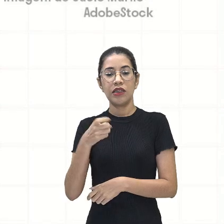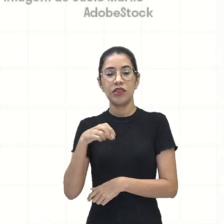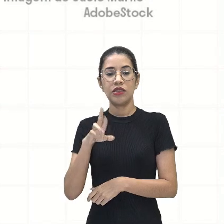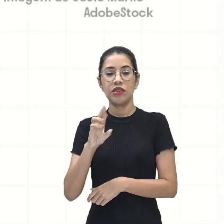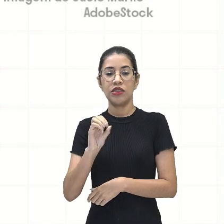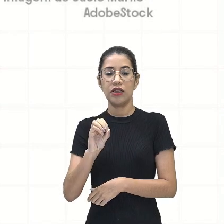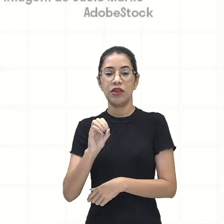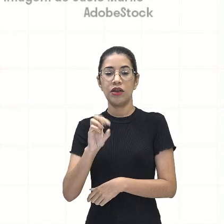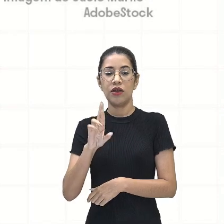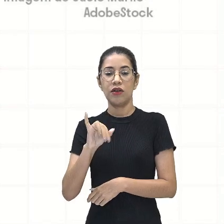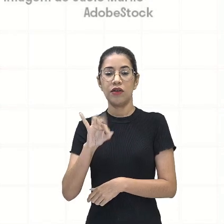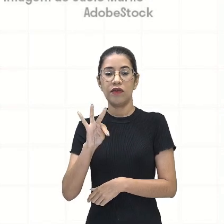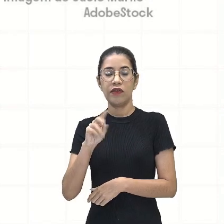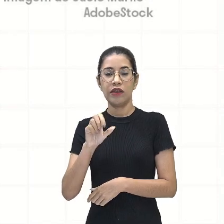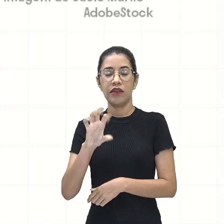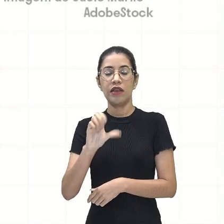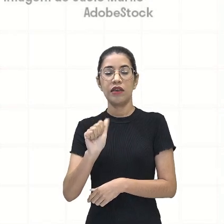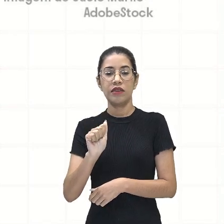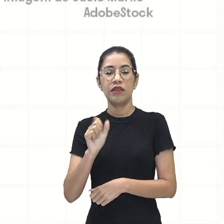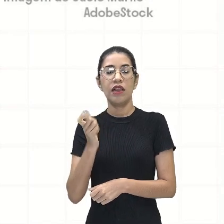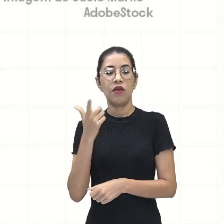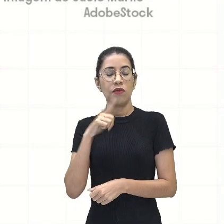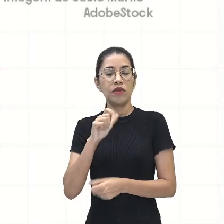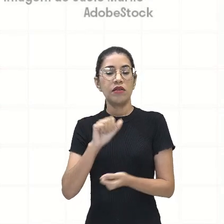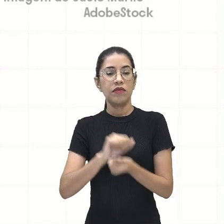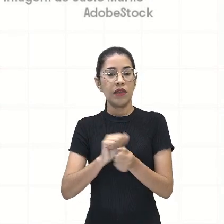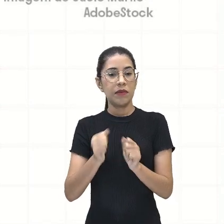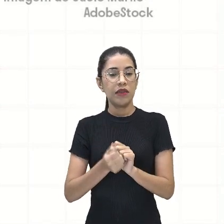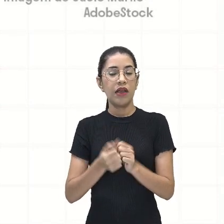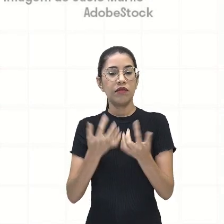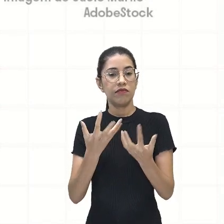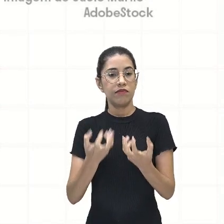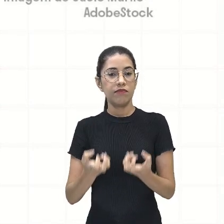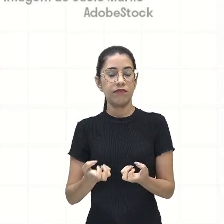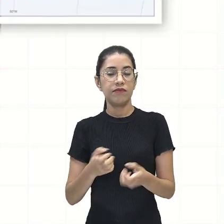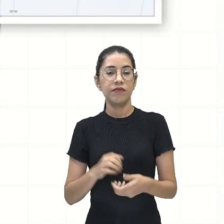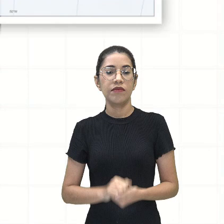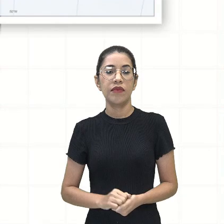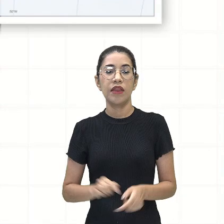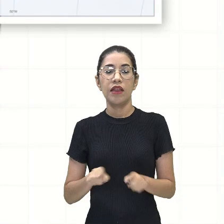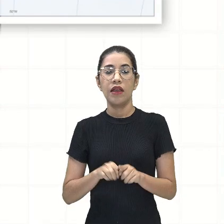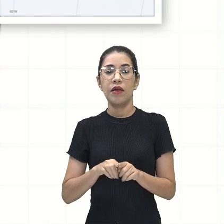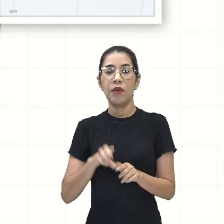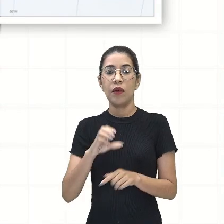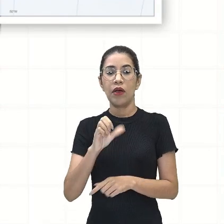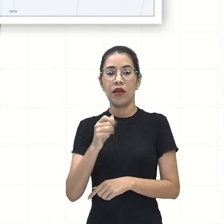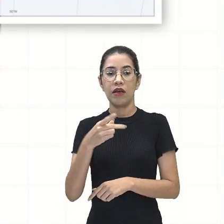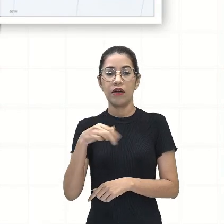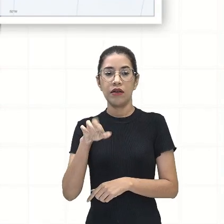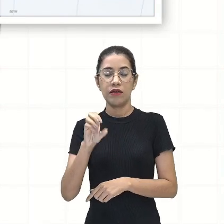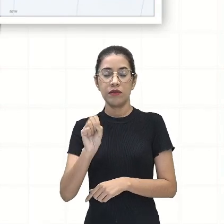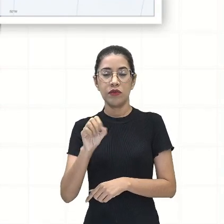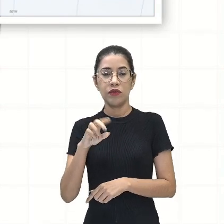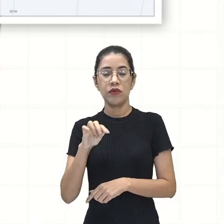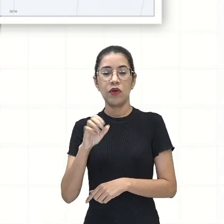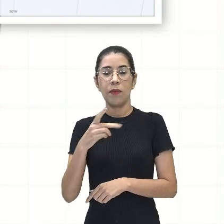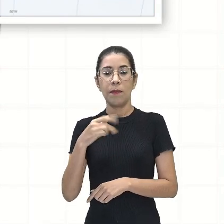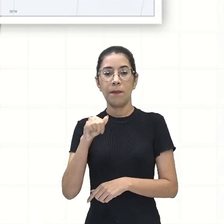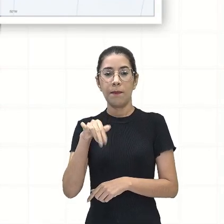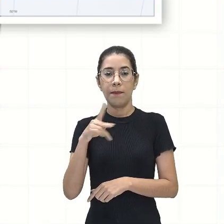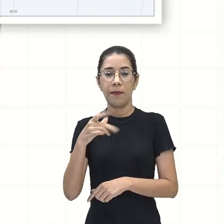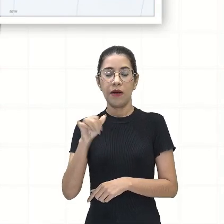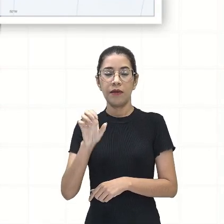já têm um sistema de adaptação aí. E aí nós temos também os campos ou pampas, que também são chamados de